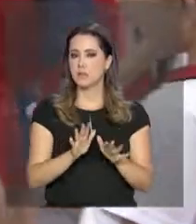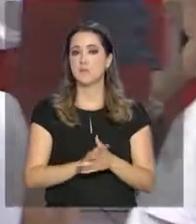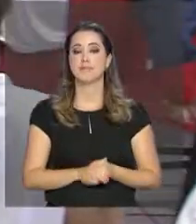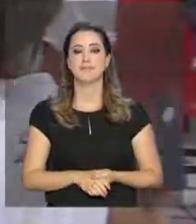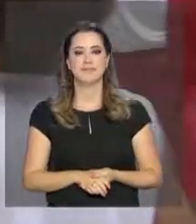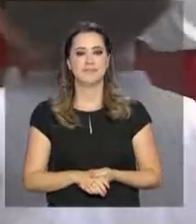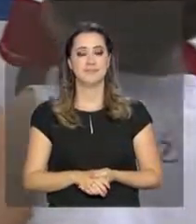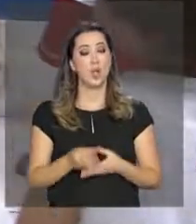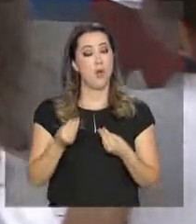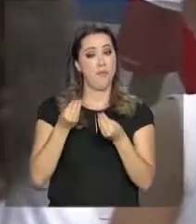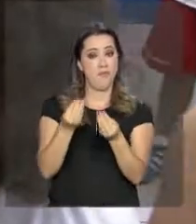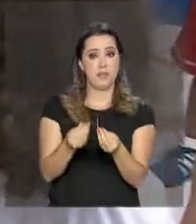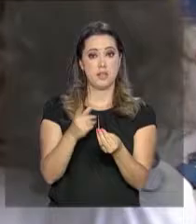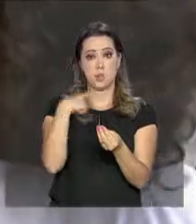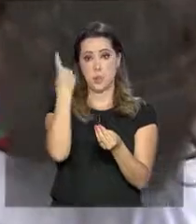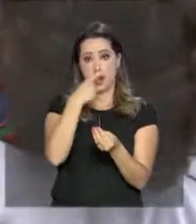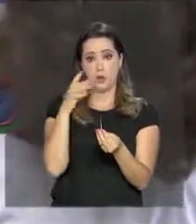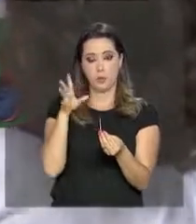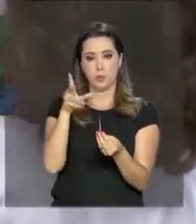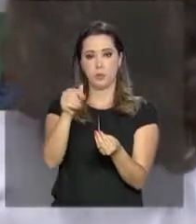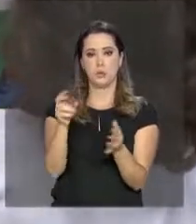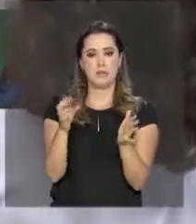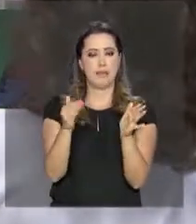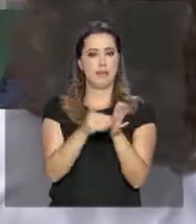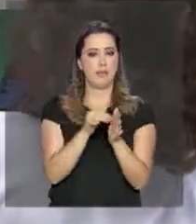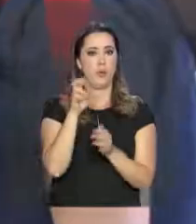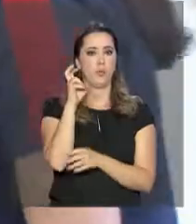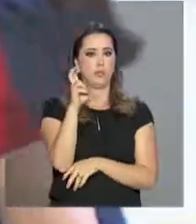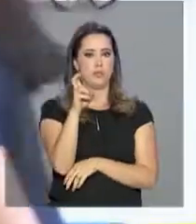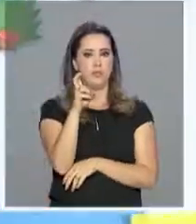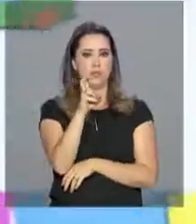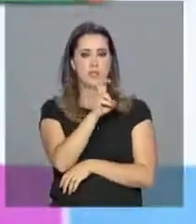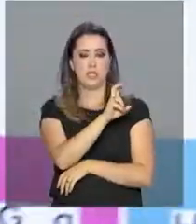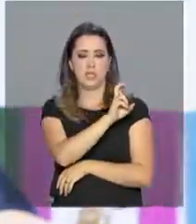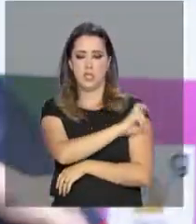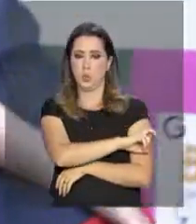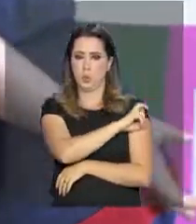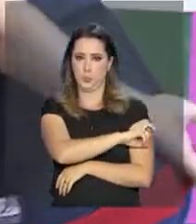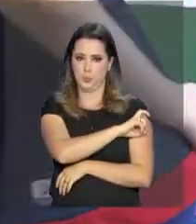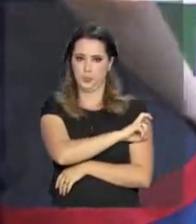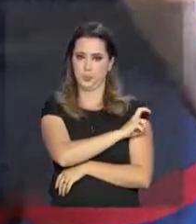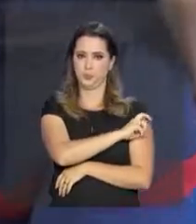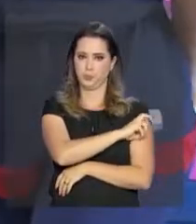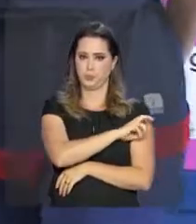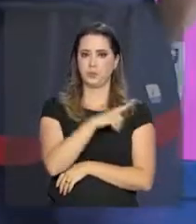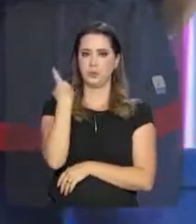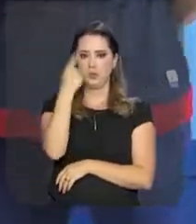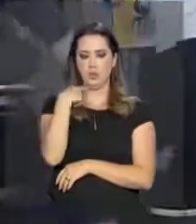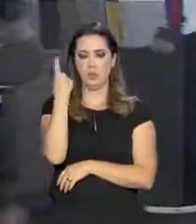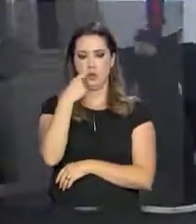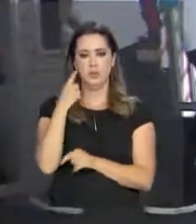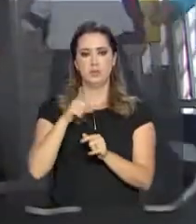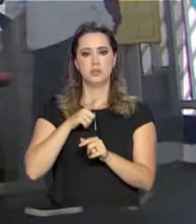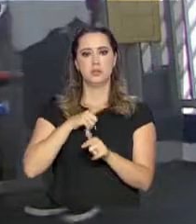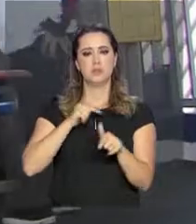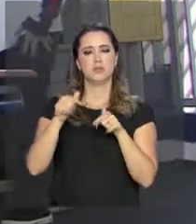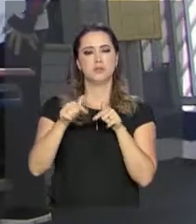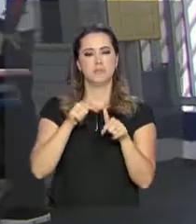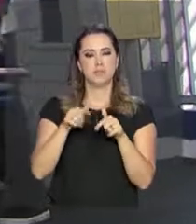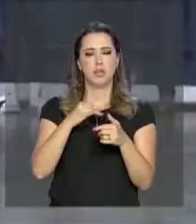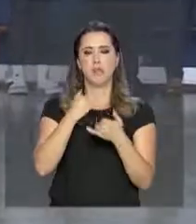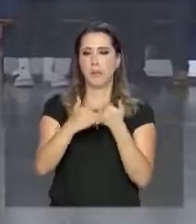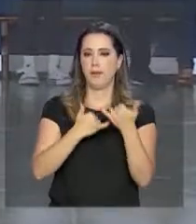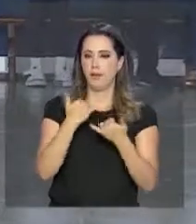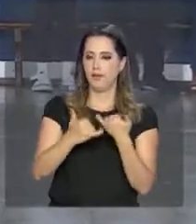integral da educação infantil até o 5º ano do ensino fundamental as aulas regulares são intercaladas com atividades recreativas